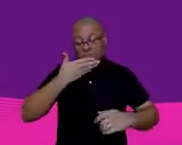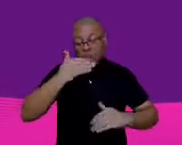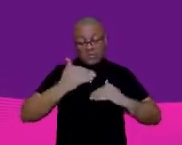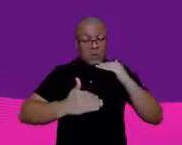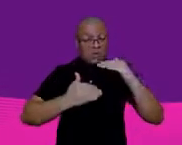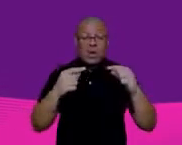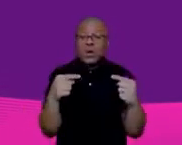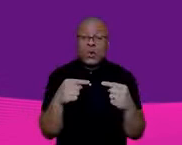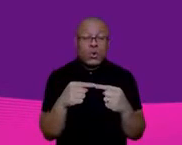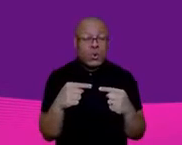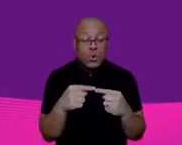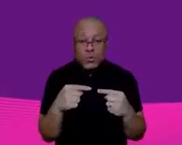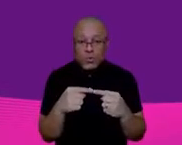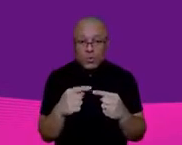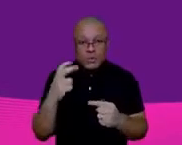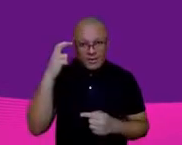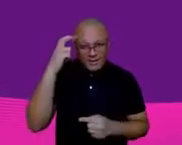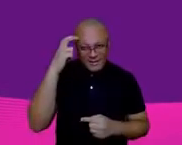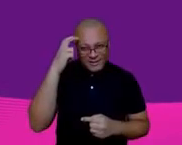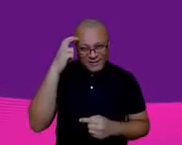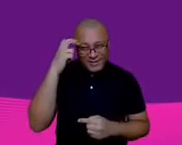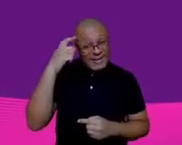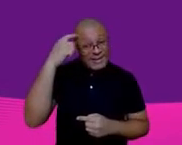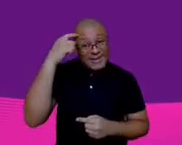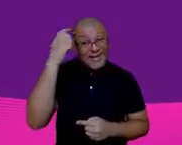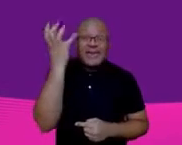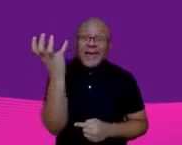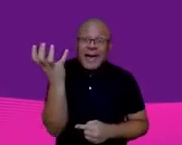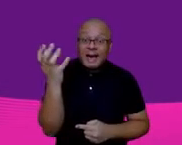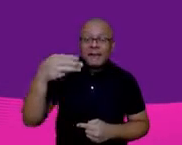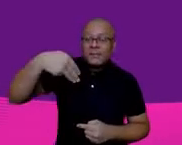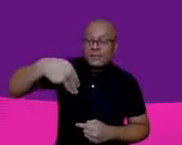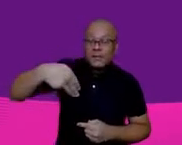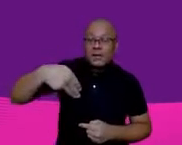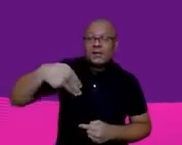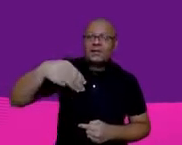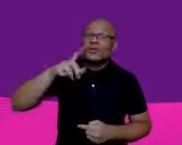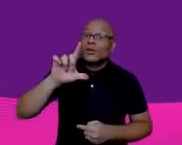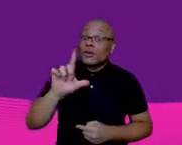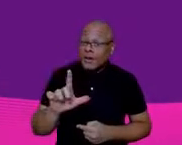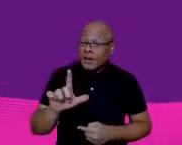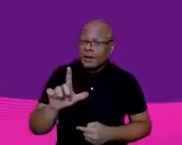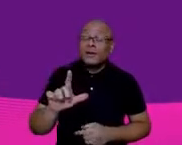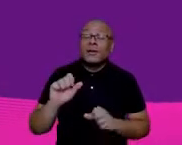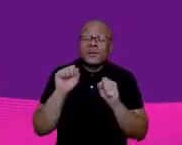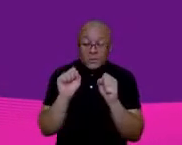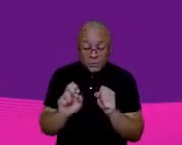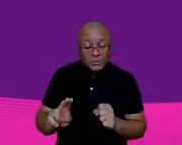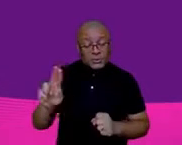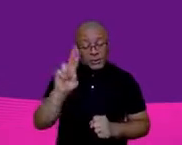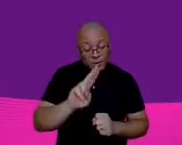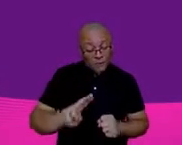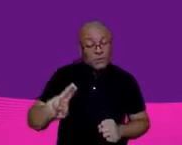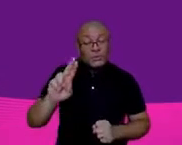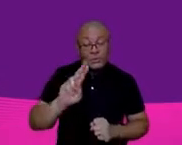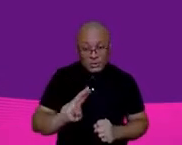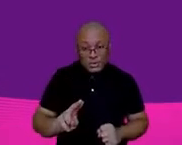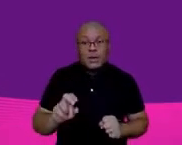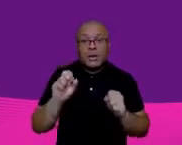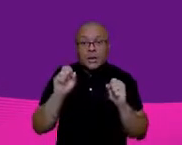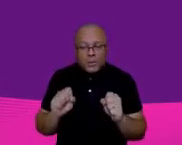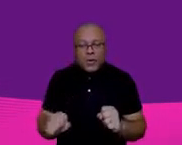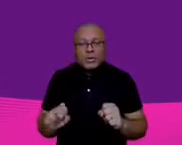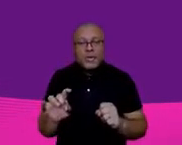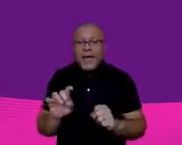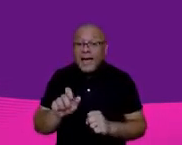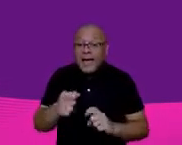a inteligência artificial, machine learning. Nós podemos fazer essas coisas, podemos fazer uma automatização